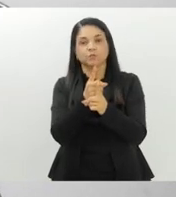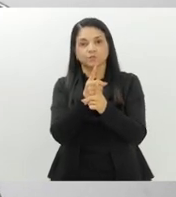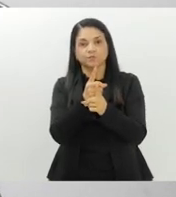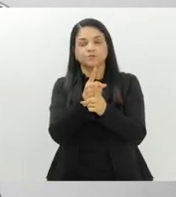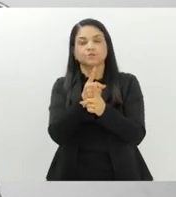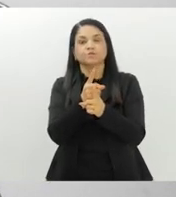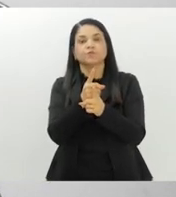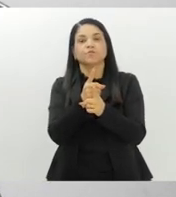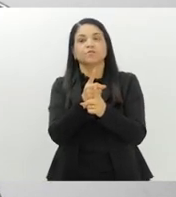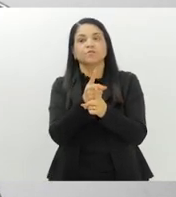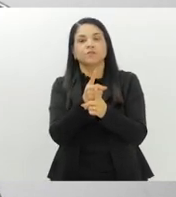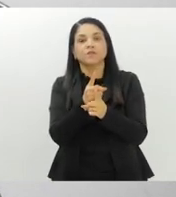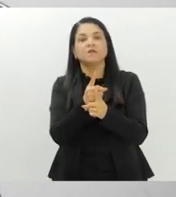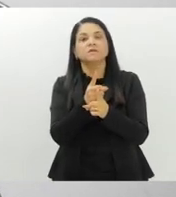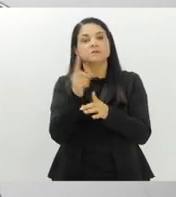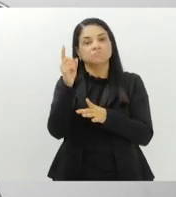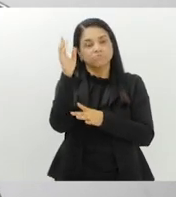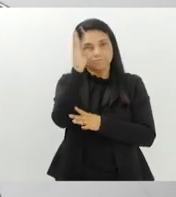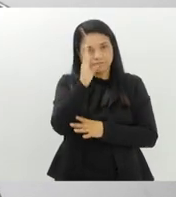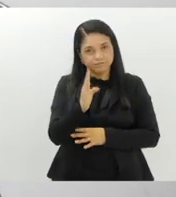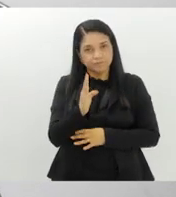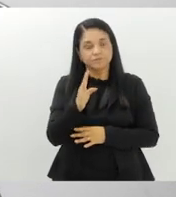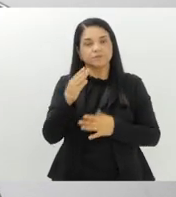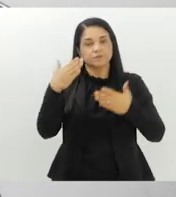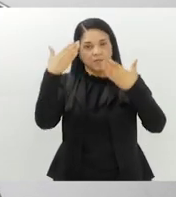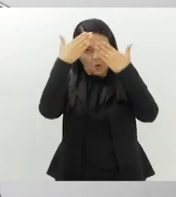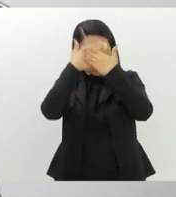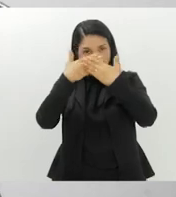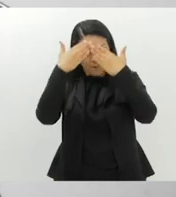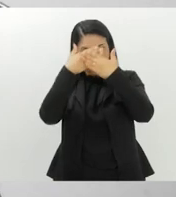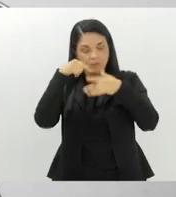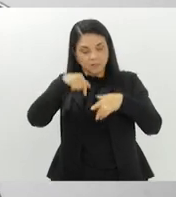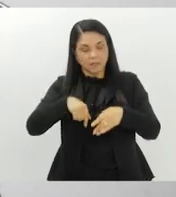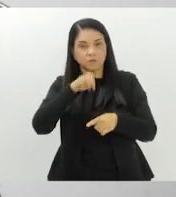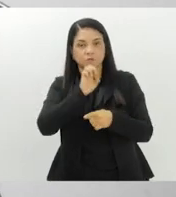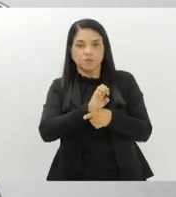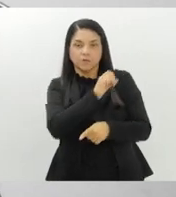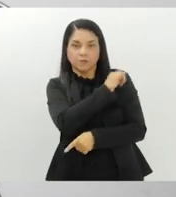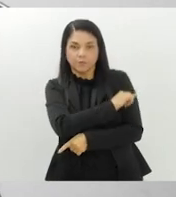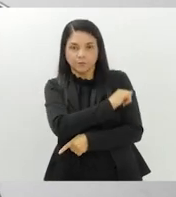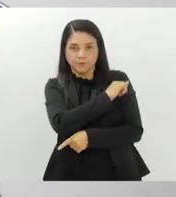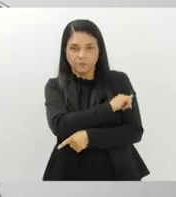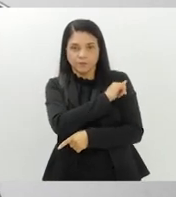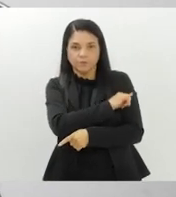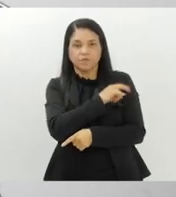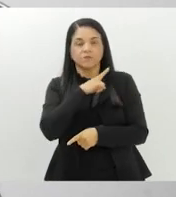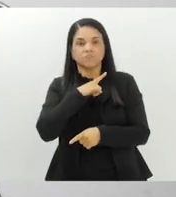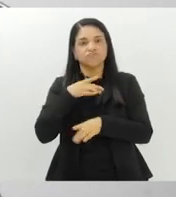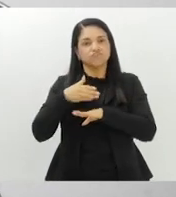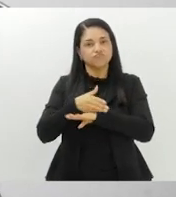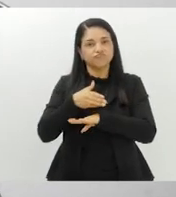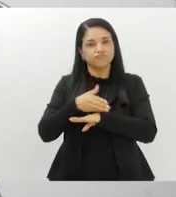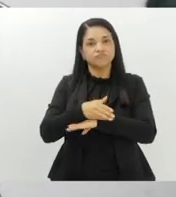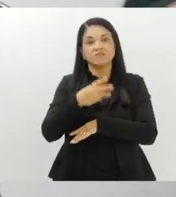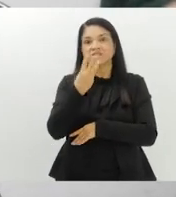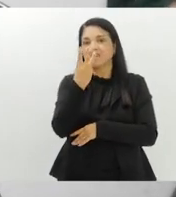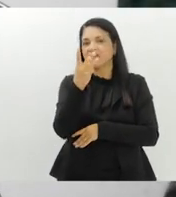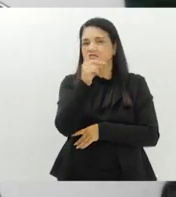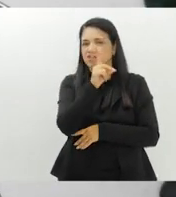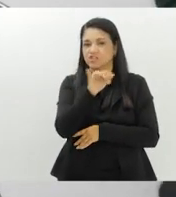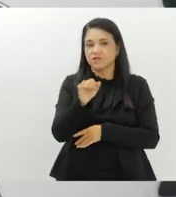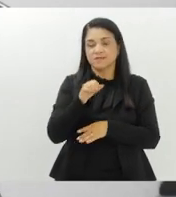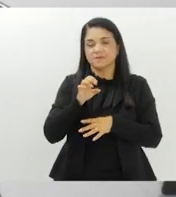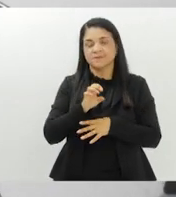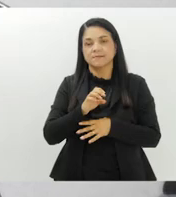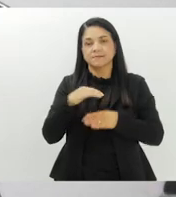que também nacional da Umbanda, aqui no Rio de Janeiro, que contou com 3 dias de evento em 3 cidades